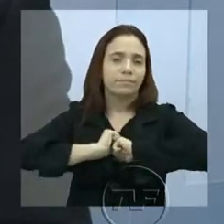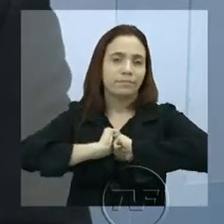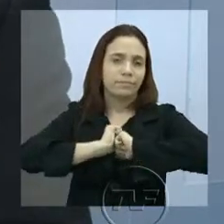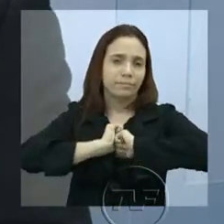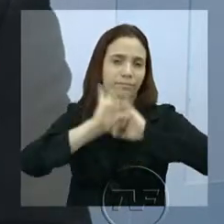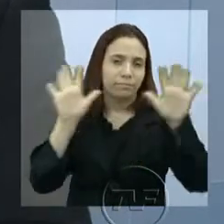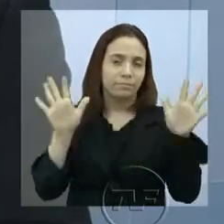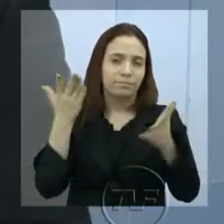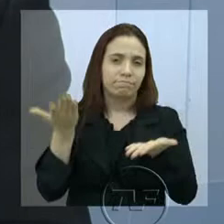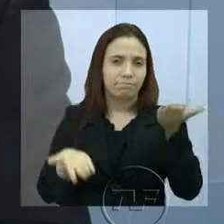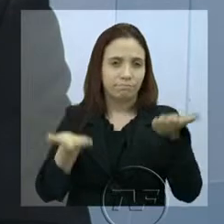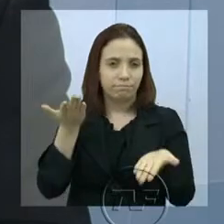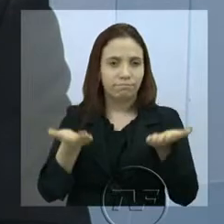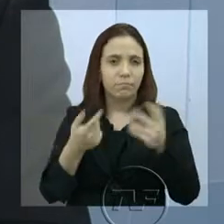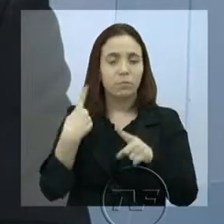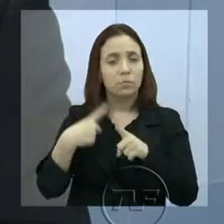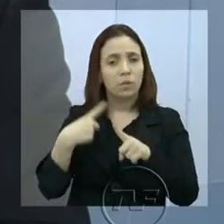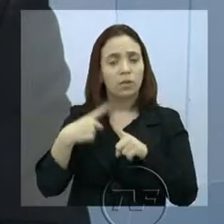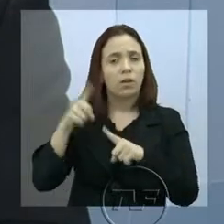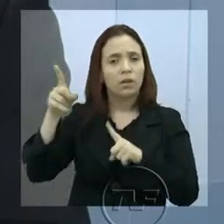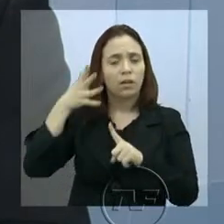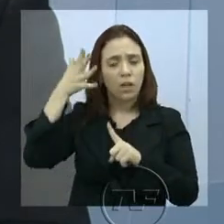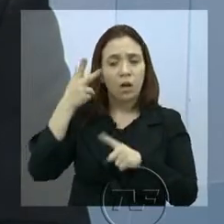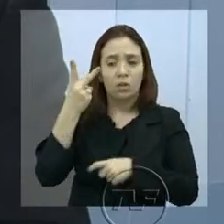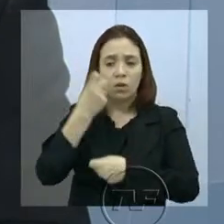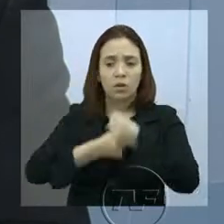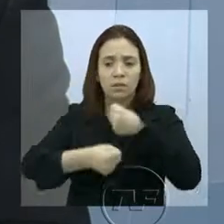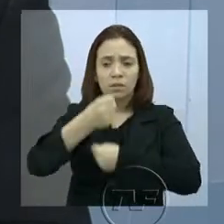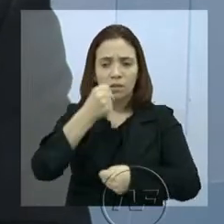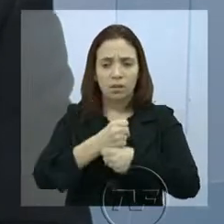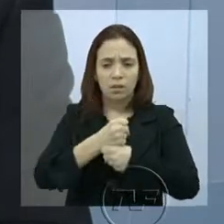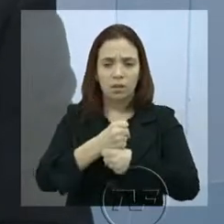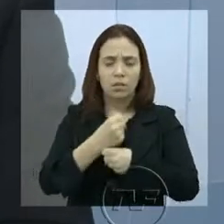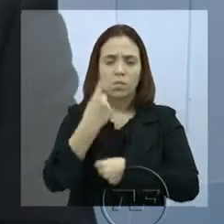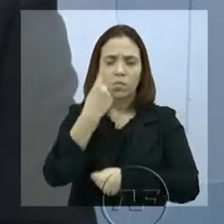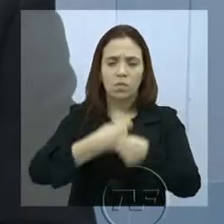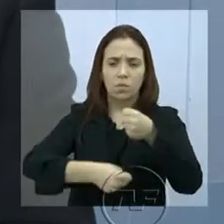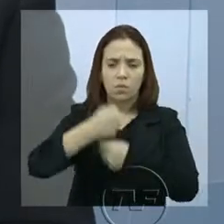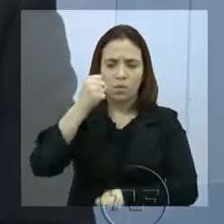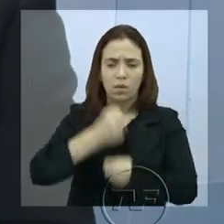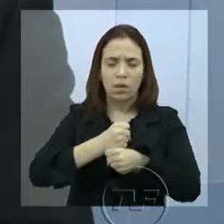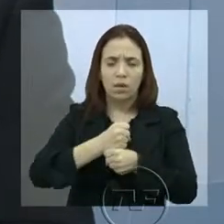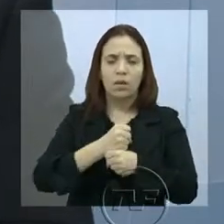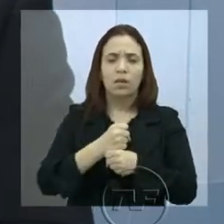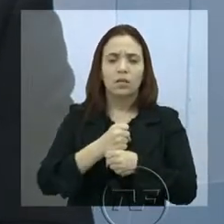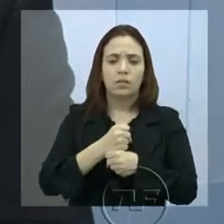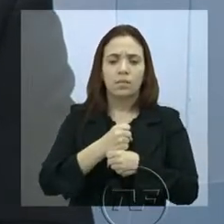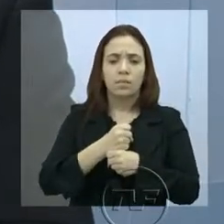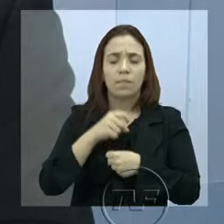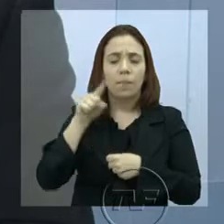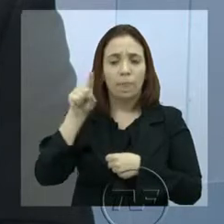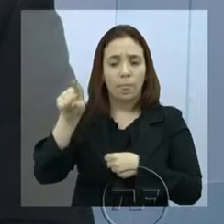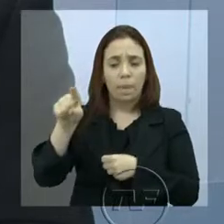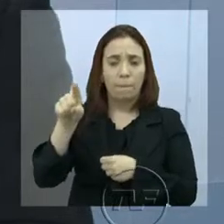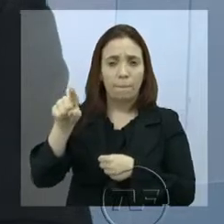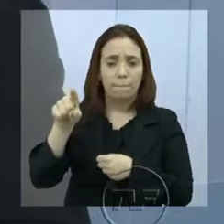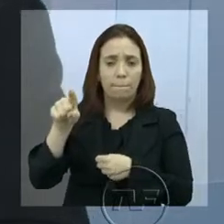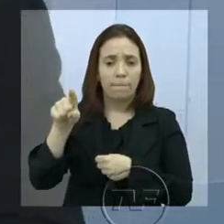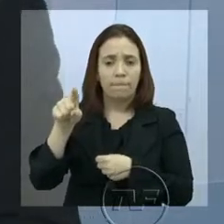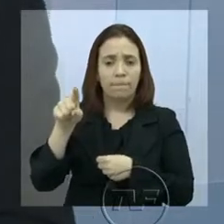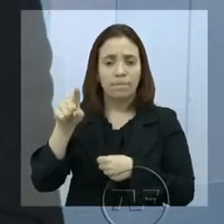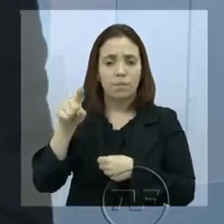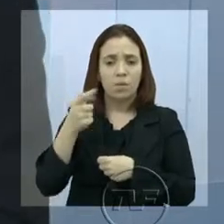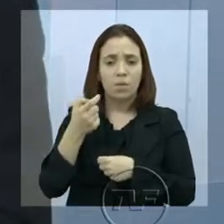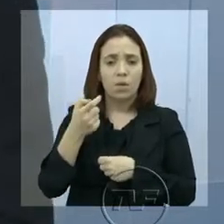um discurso como esse, há 2 anos atrás, ou 1 ano atrás, com o próprio Mansueto dentro do Tesouro Nacional, a